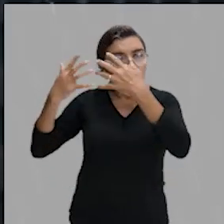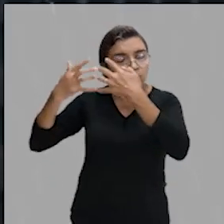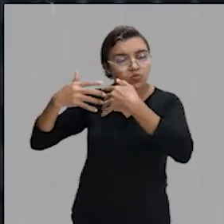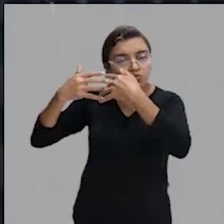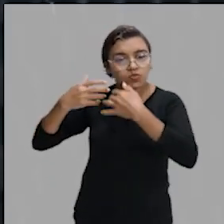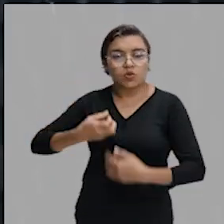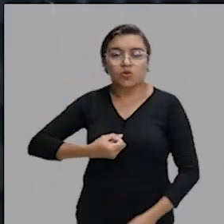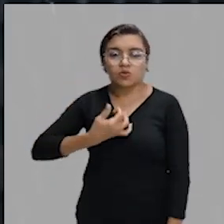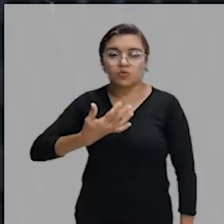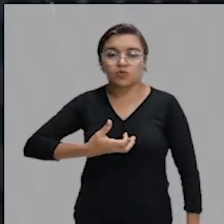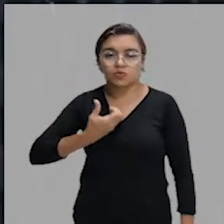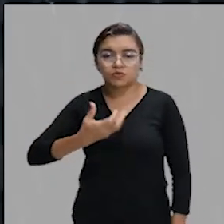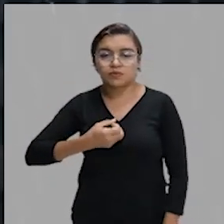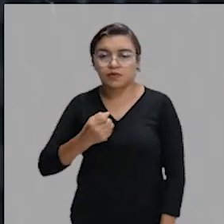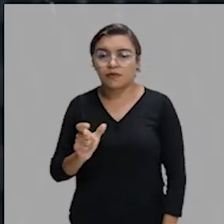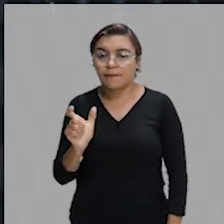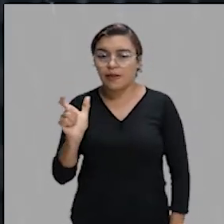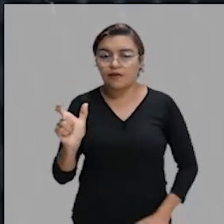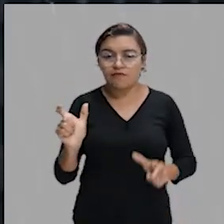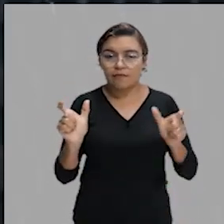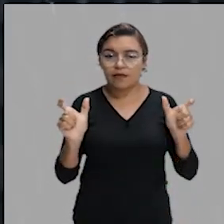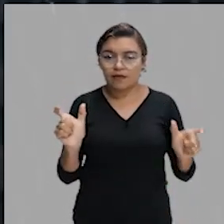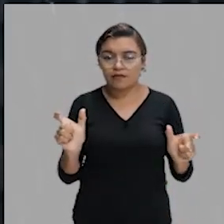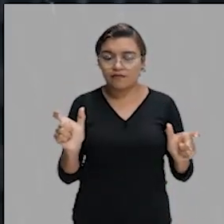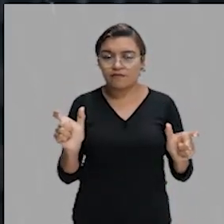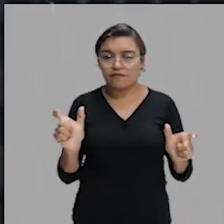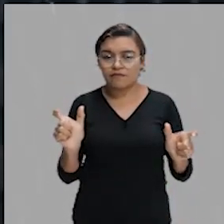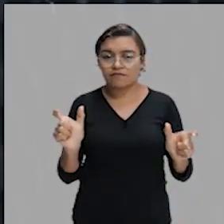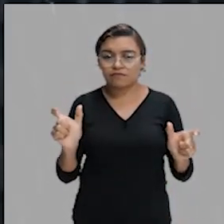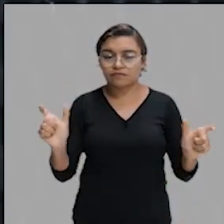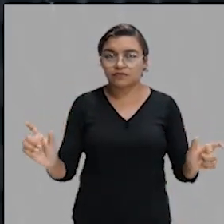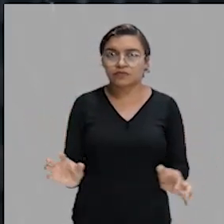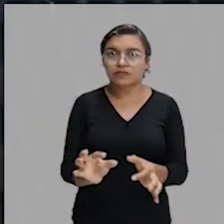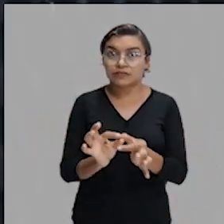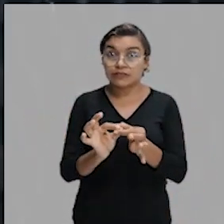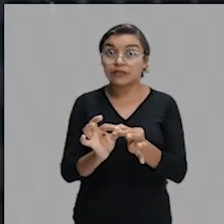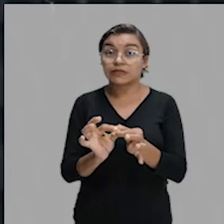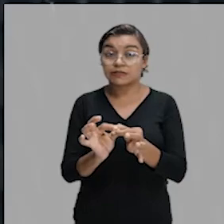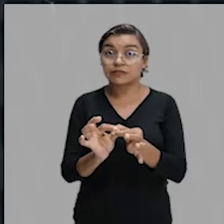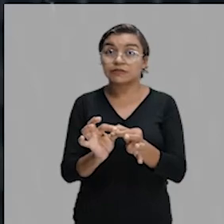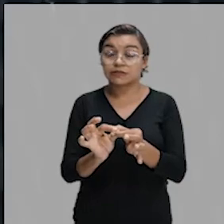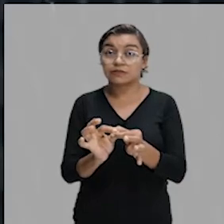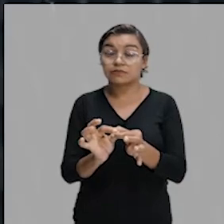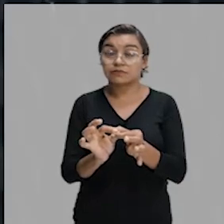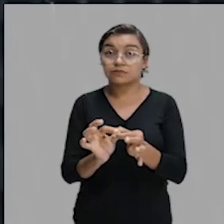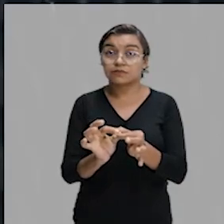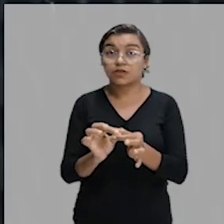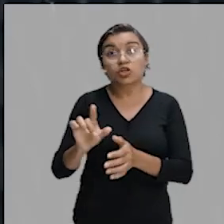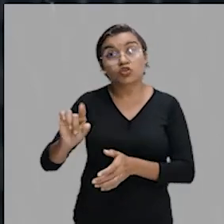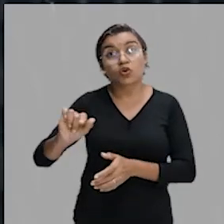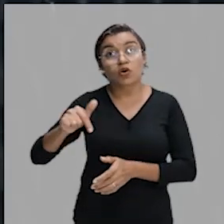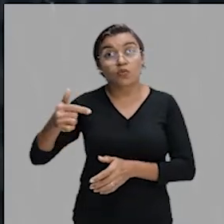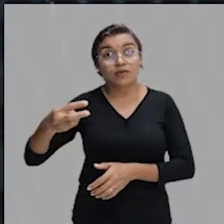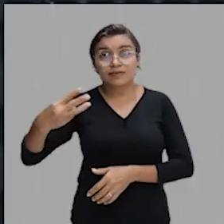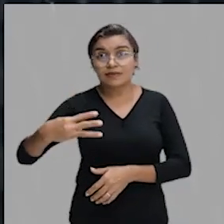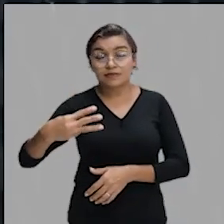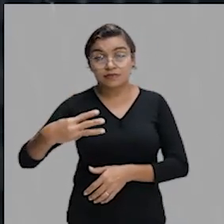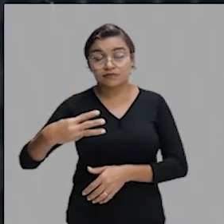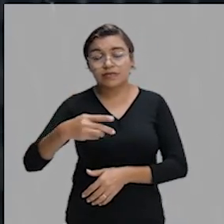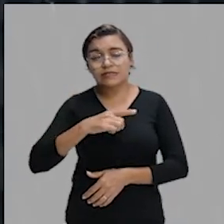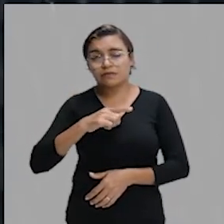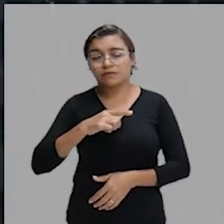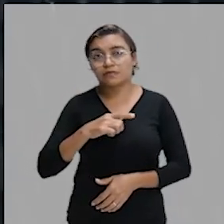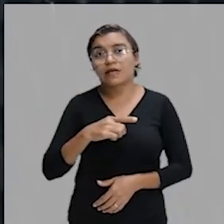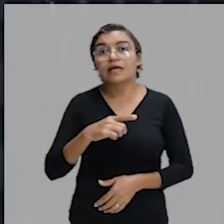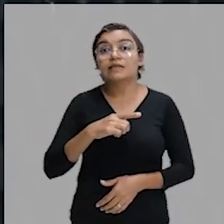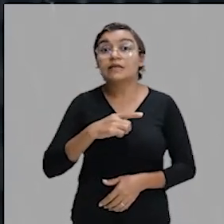expresso pela ligação de dois termos por meio de um terceiro? Sim. Dois termos por meio de um terceiro. Nós temos sempre três